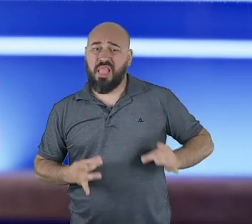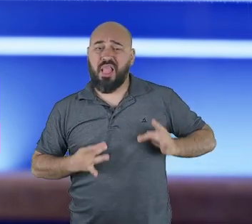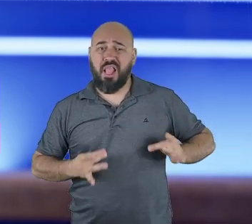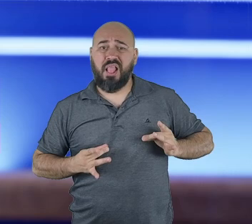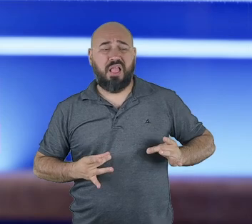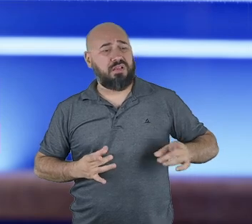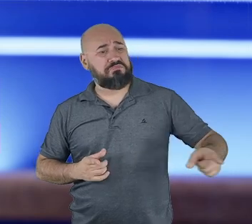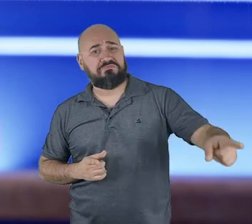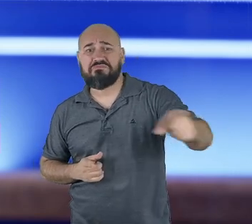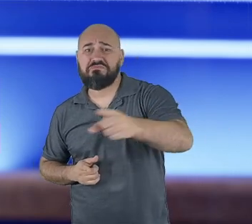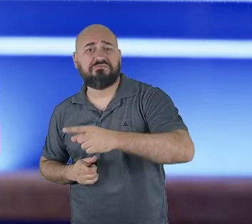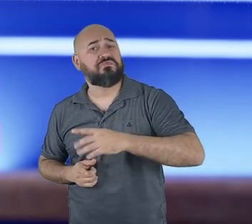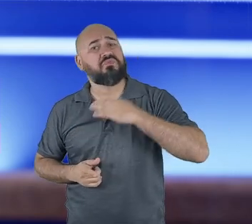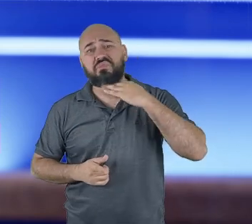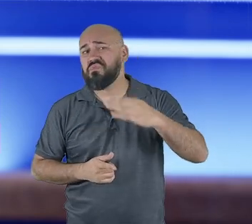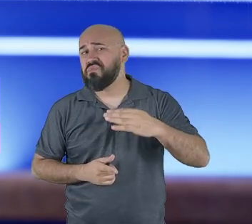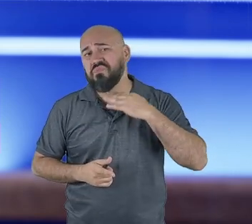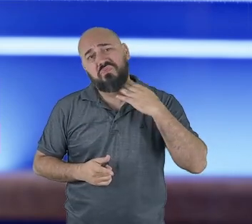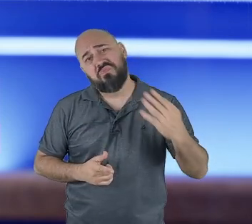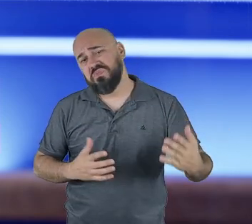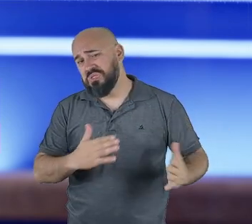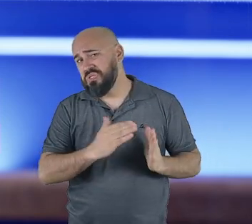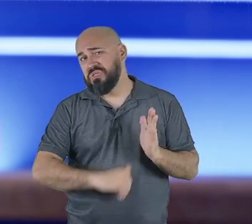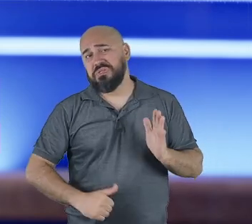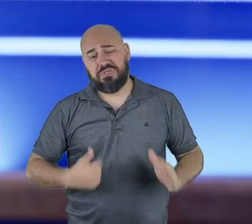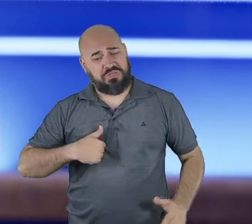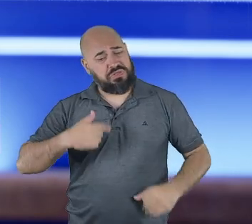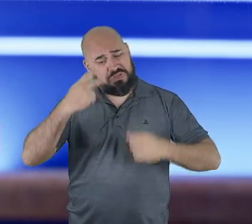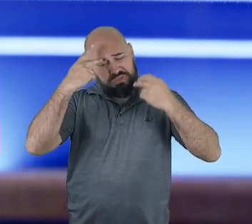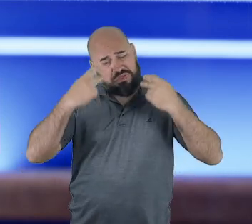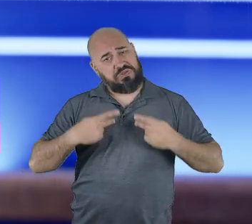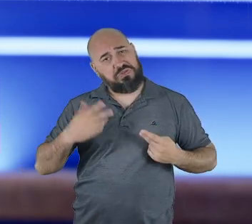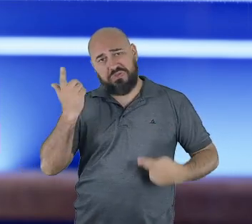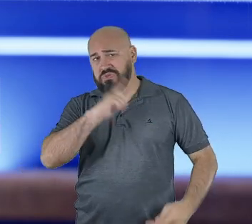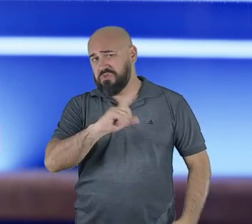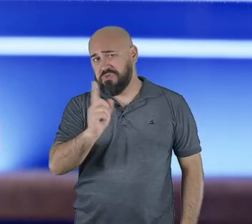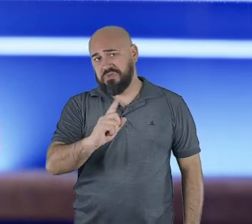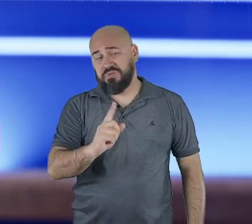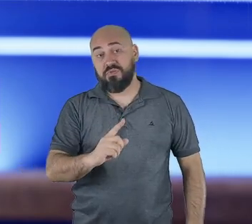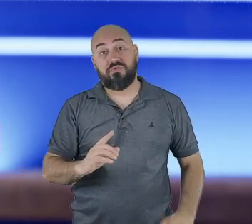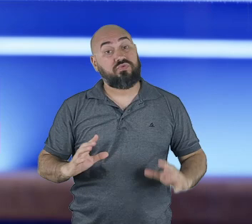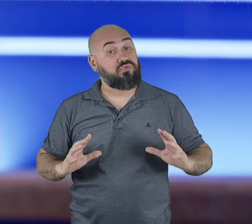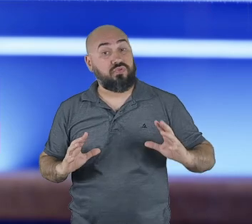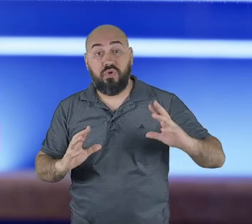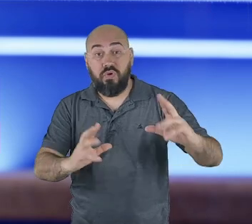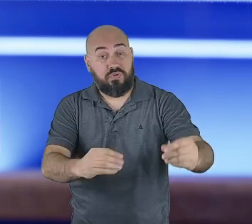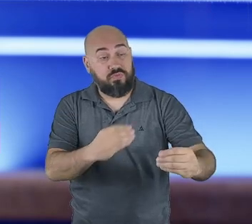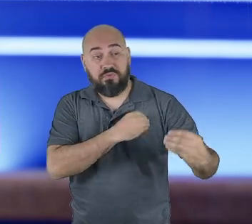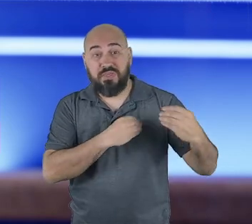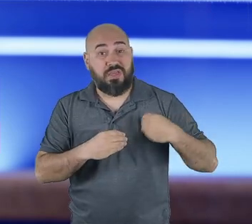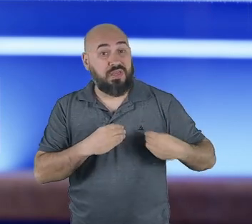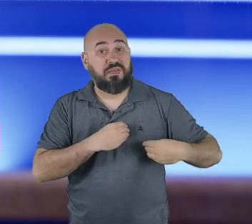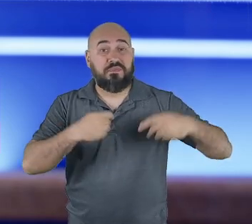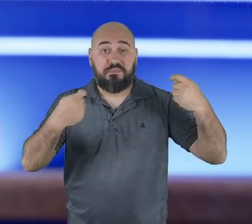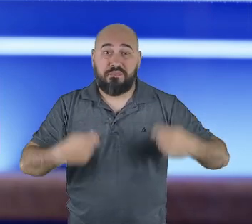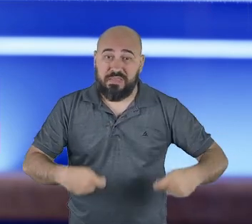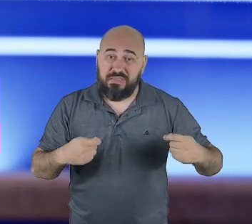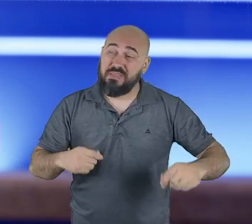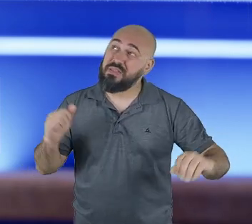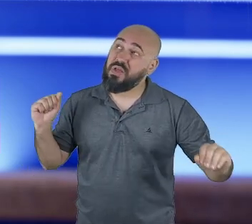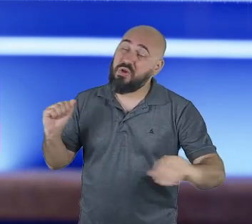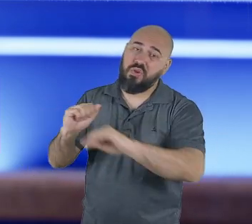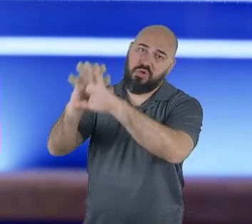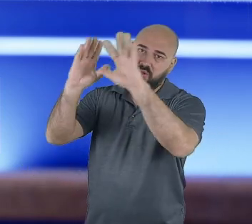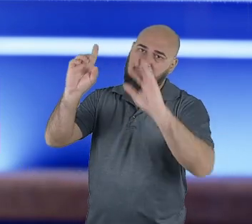23, que não há justo que não peque, porque todos pecamos e carecemos da glória de Deus.